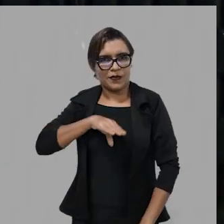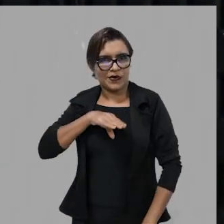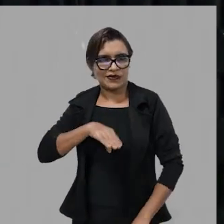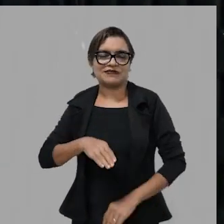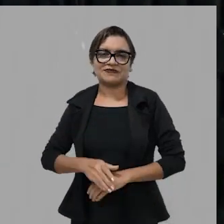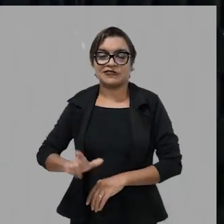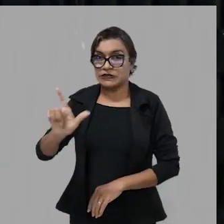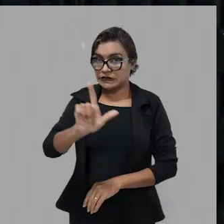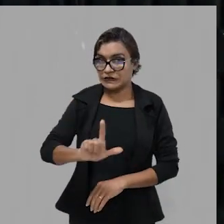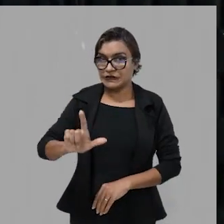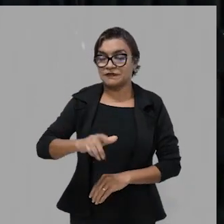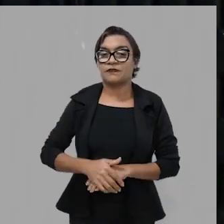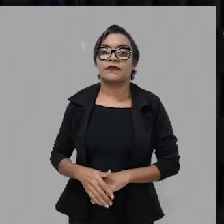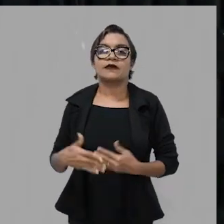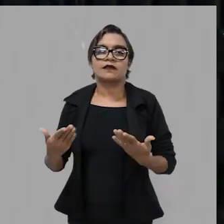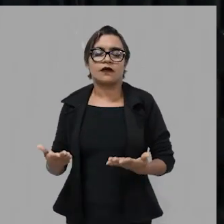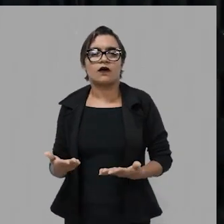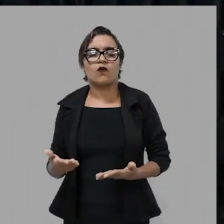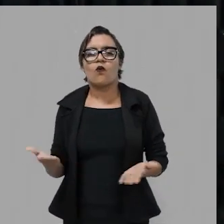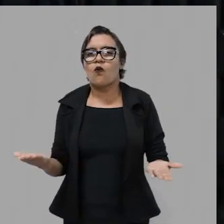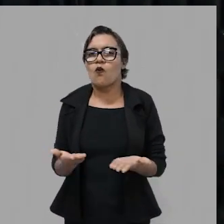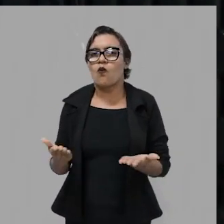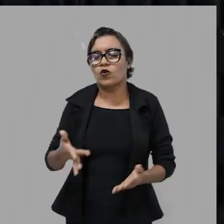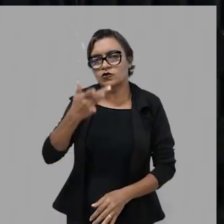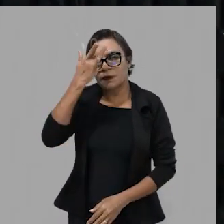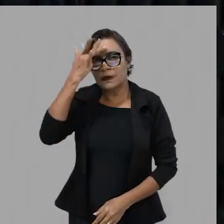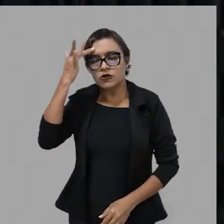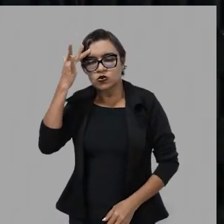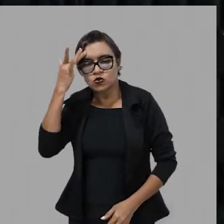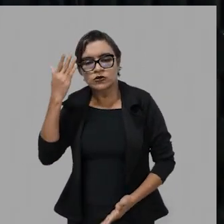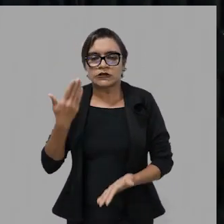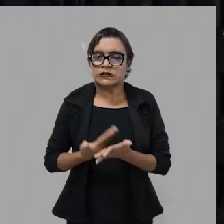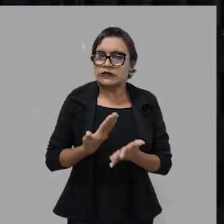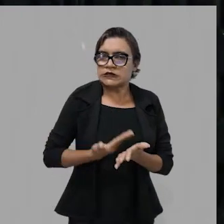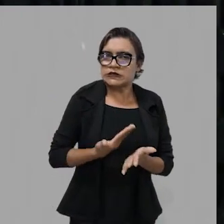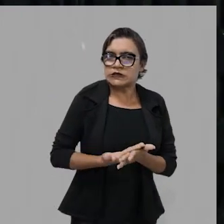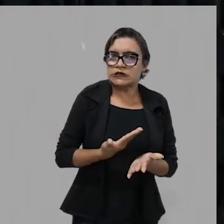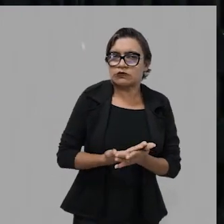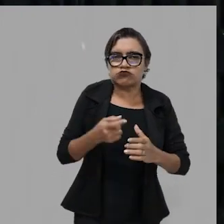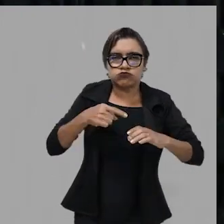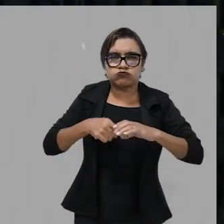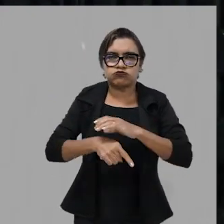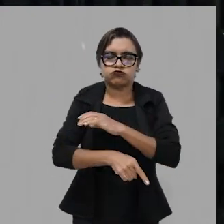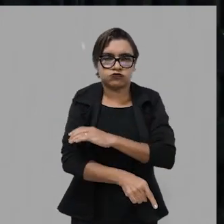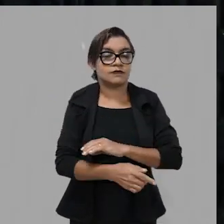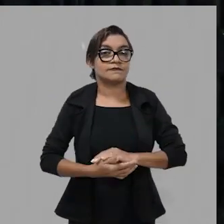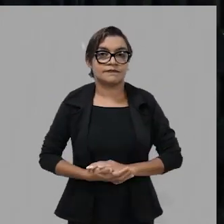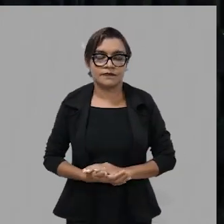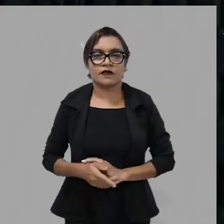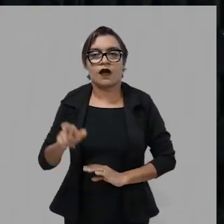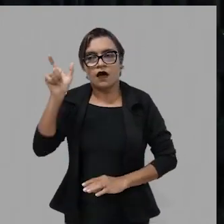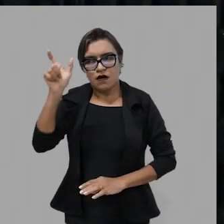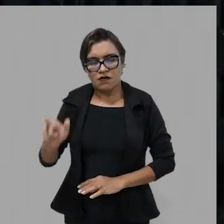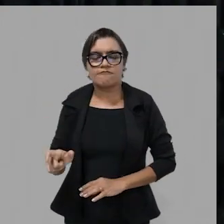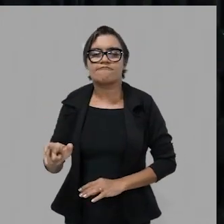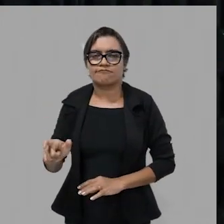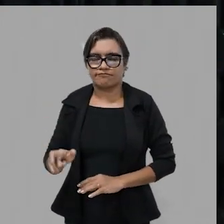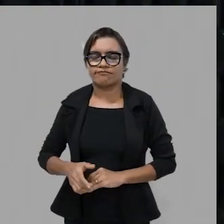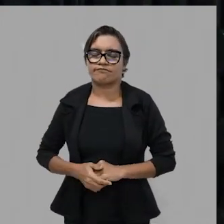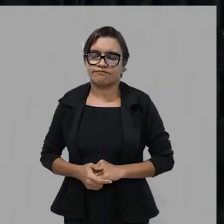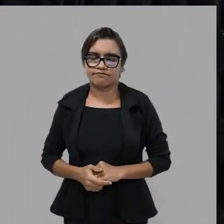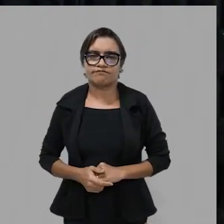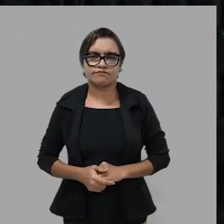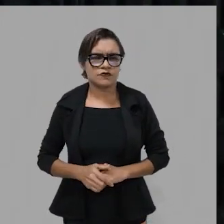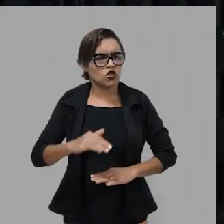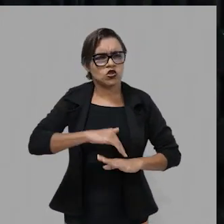hoje, os estudiosos colocam que ainda não conseguiram superá-lo. Ele é assim um clássico, né? Tem muito